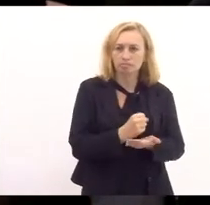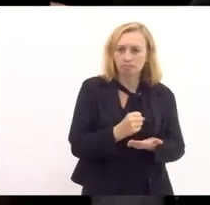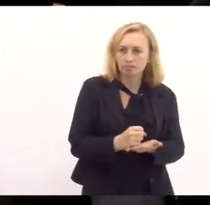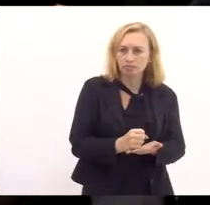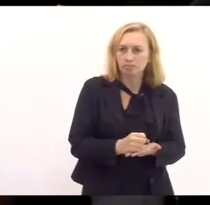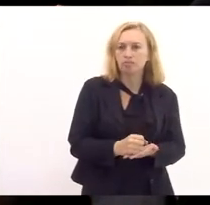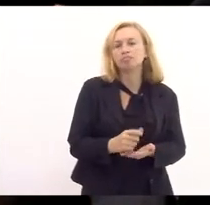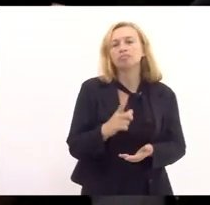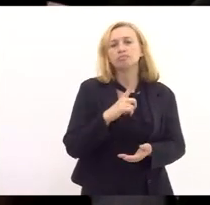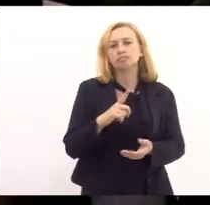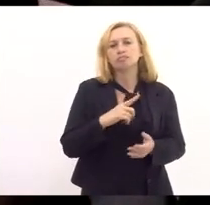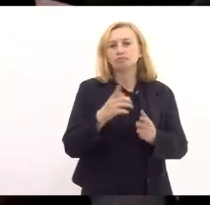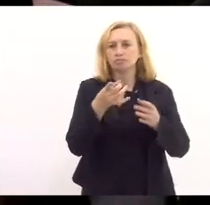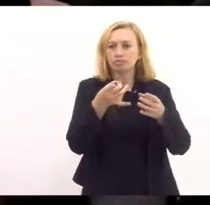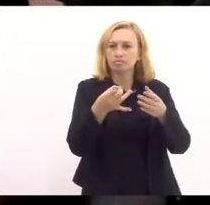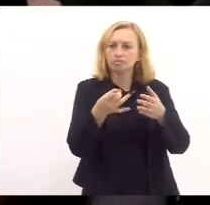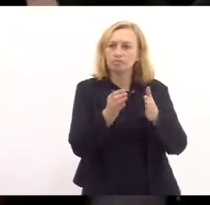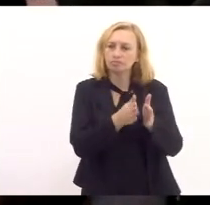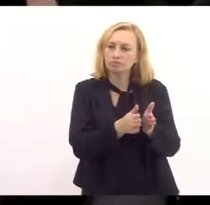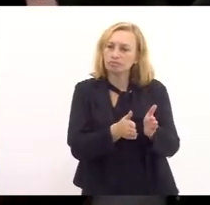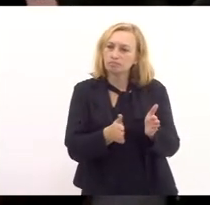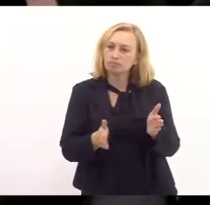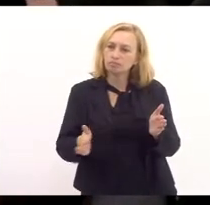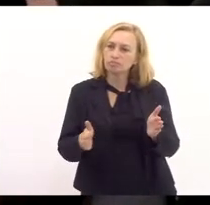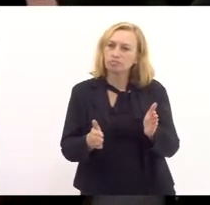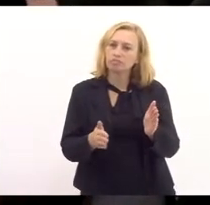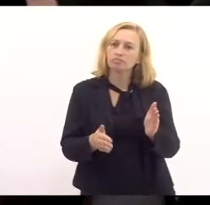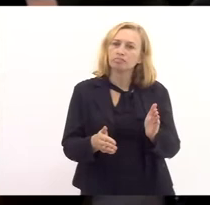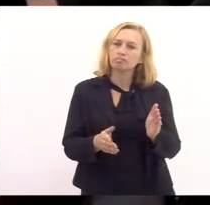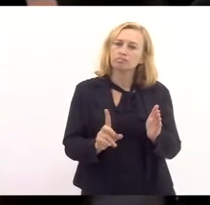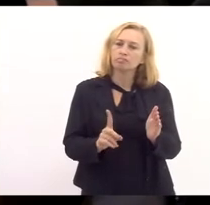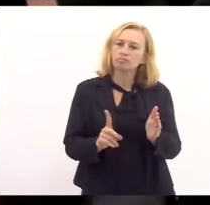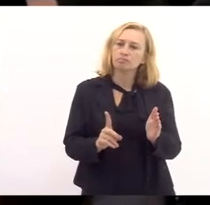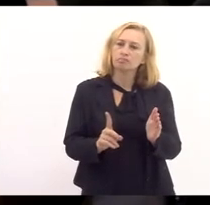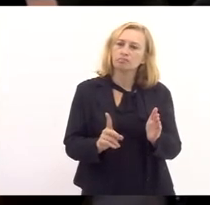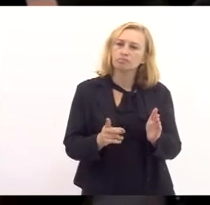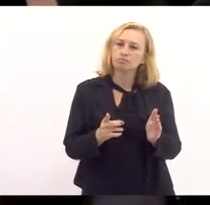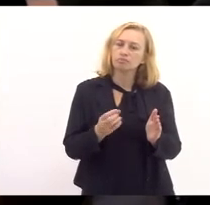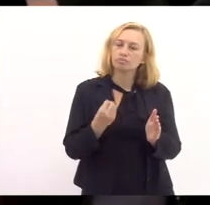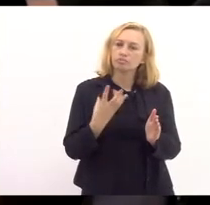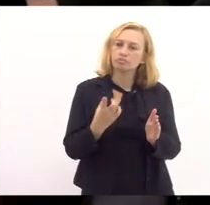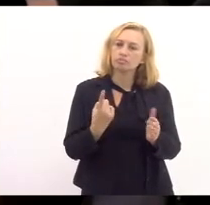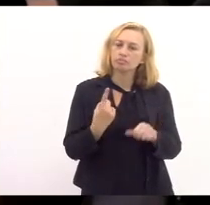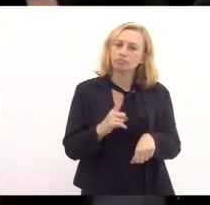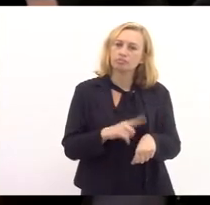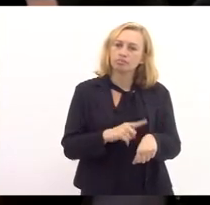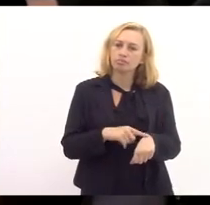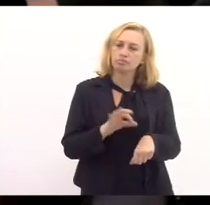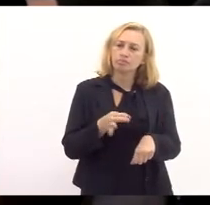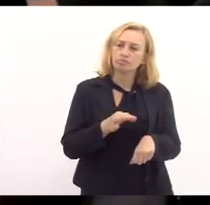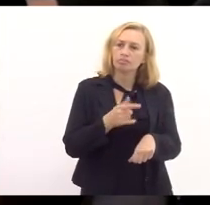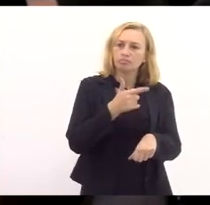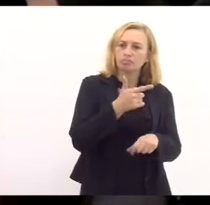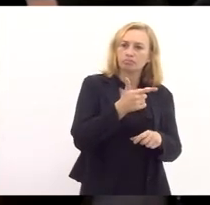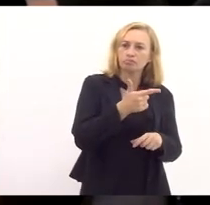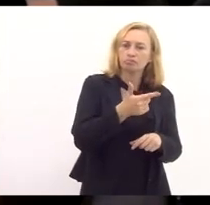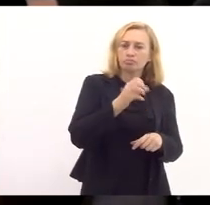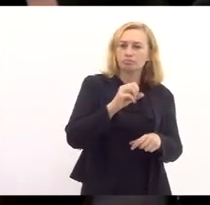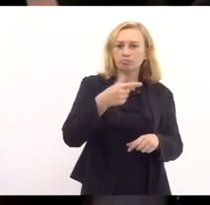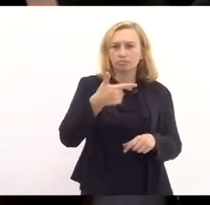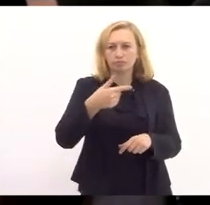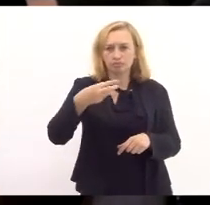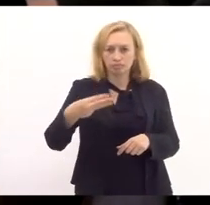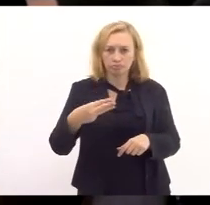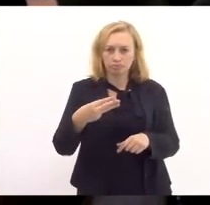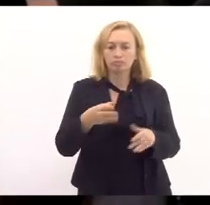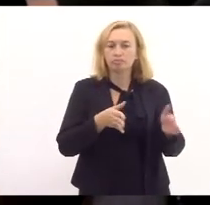ele tem um cronograma que não nos está satisfazendo no tempo, que tá, na medida em que é dito 2023,